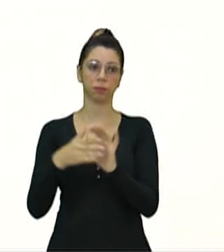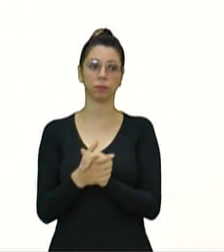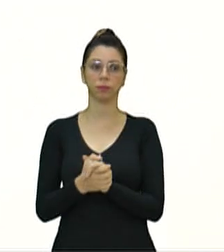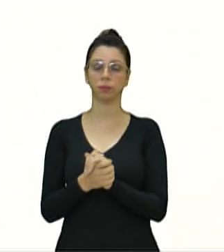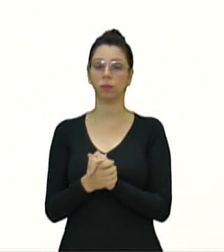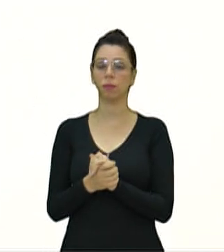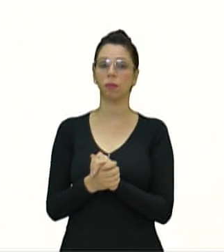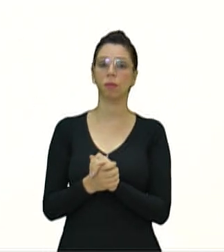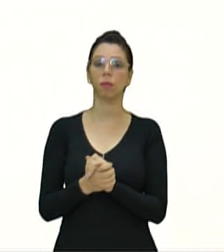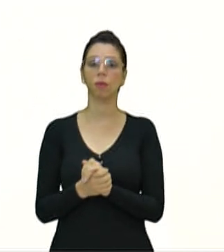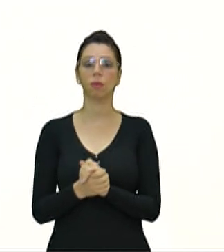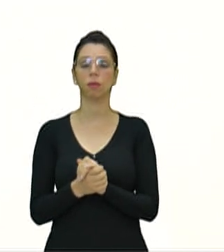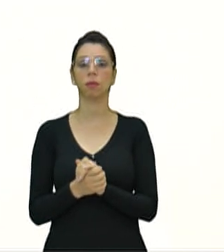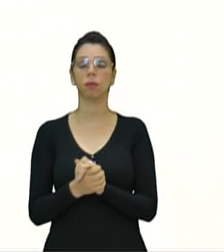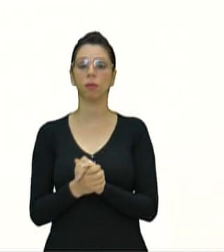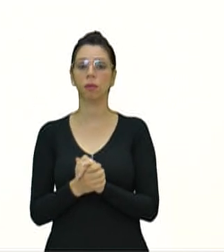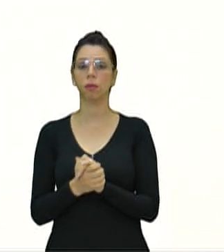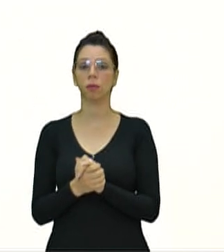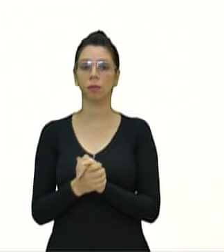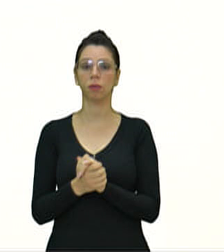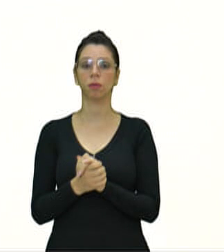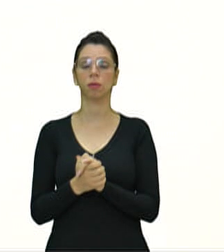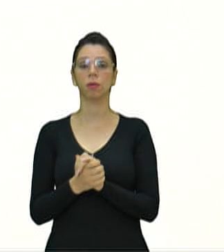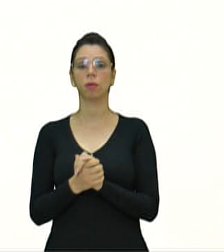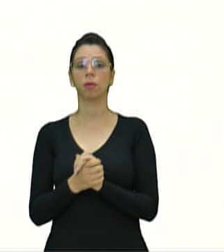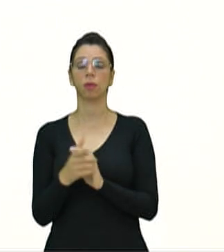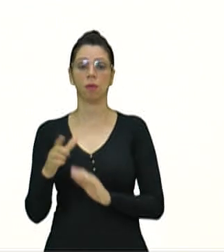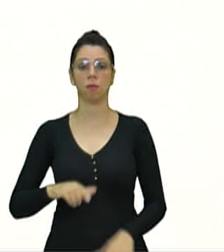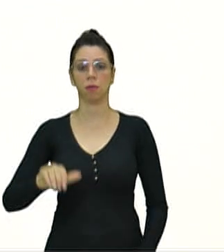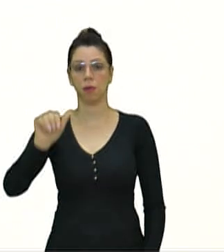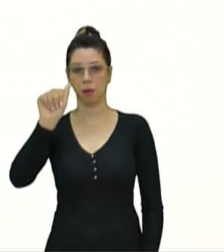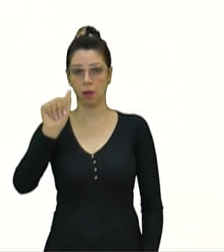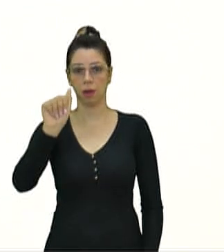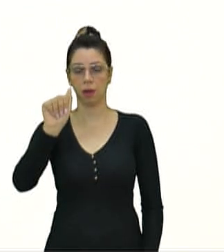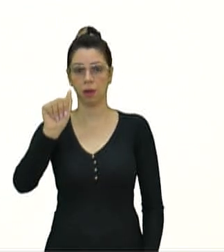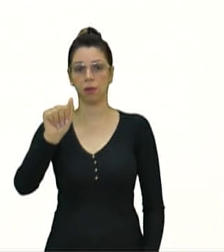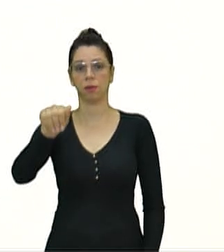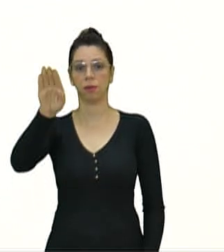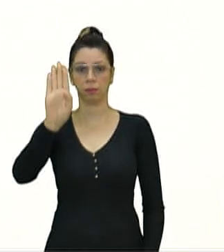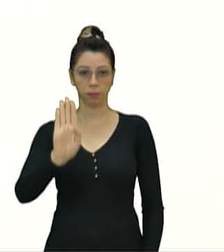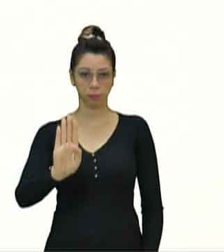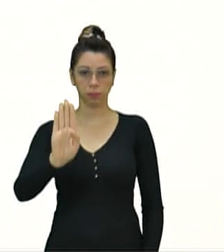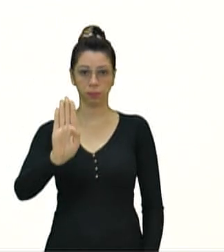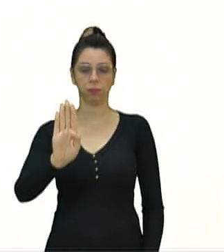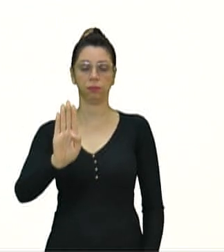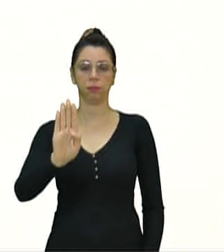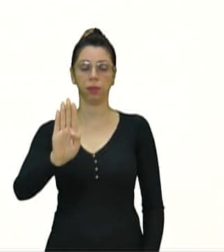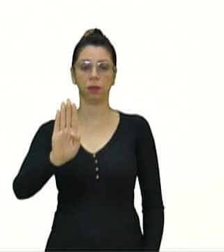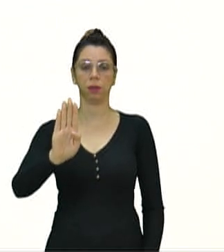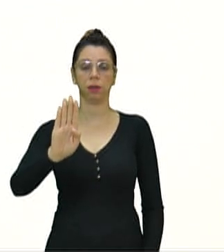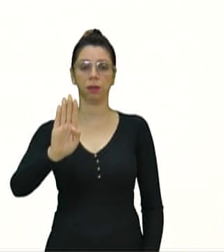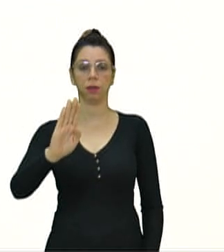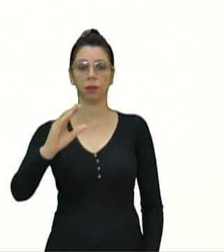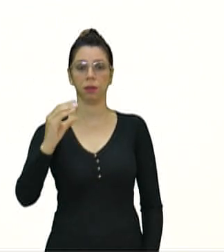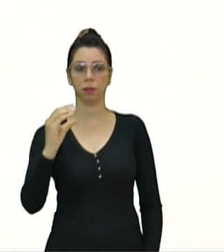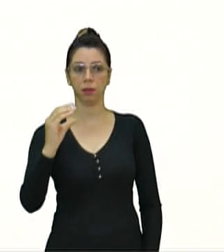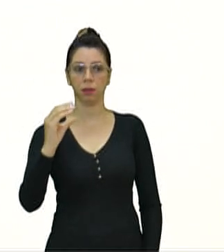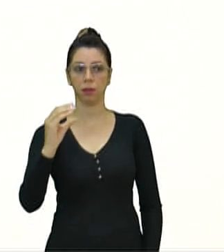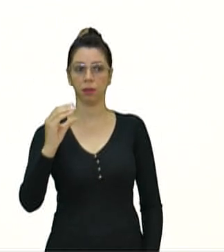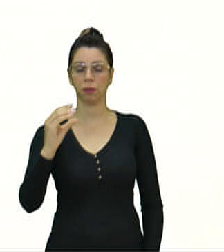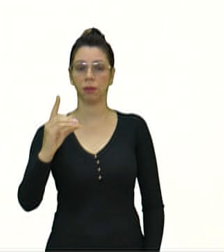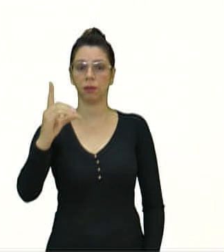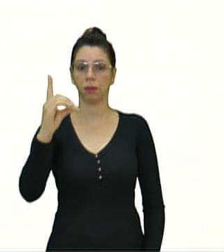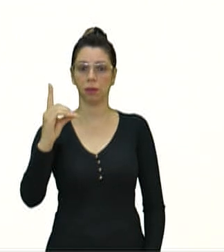aí qual das alternativas? Direto e metamorfose, indireto e metamorfose, direto gestação, indireto